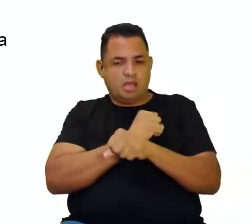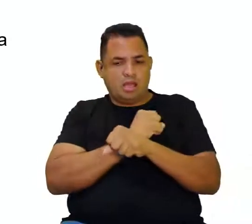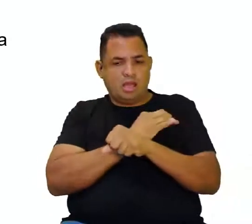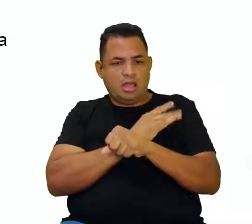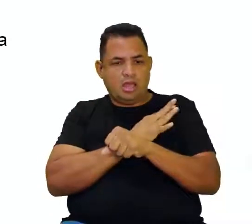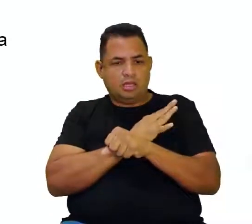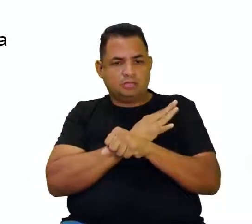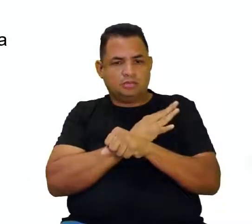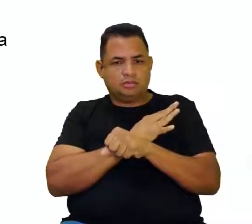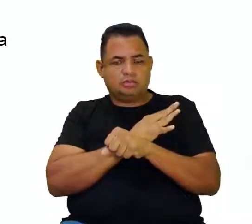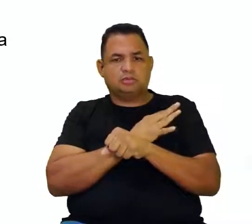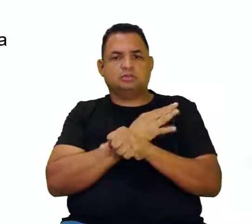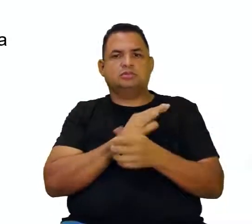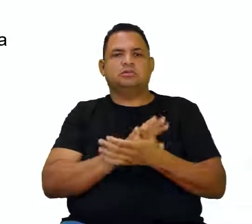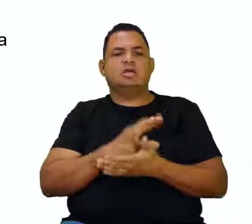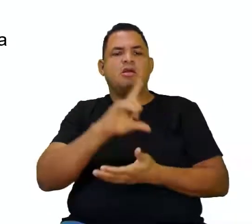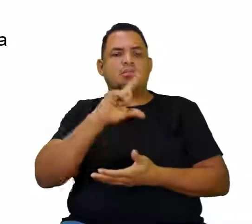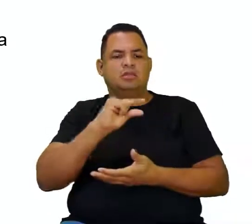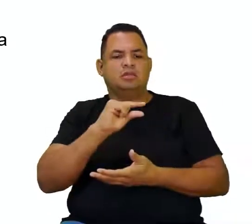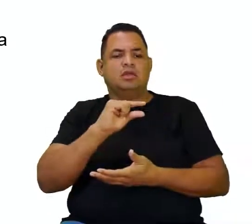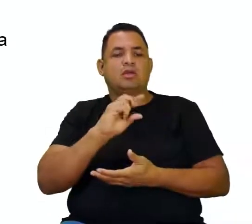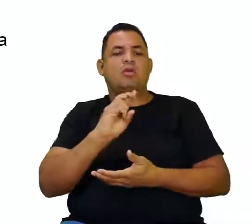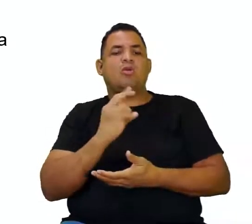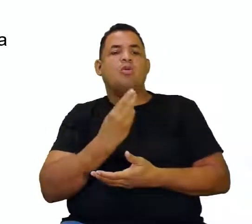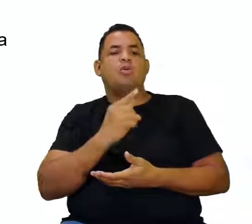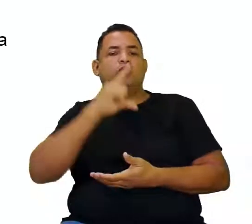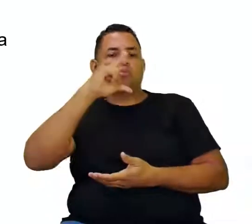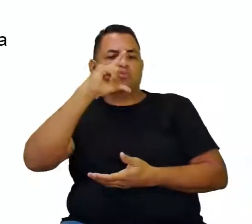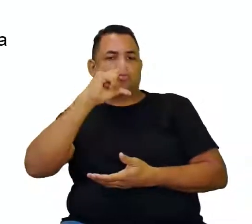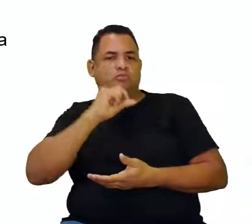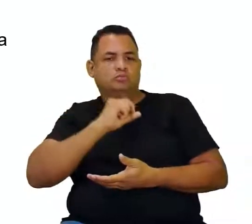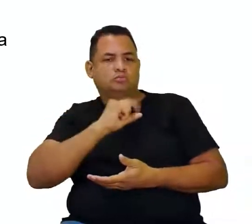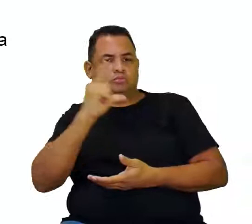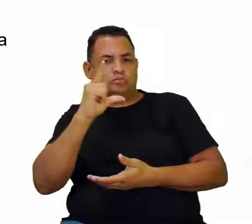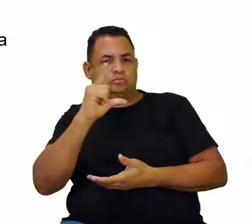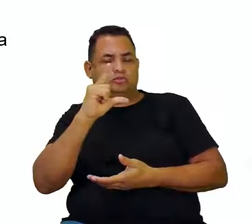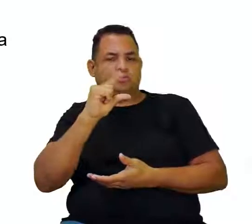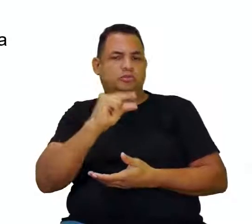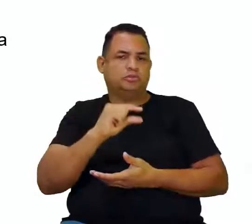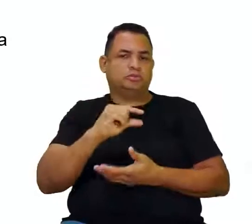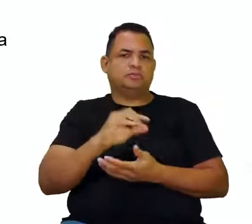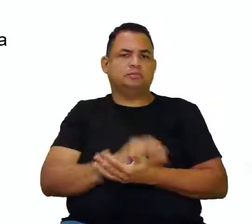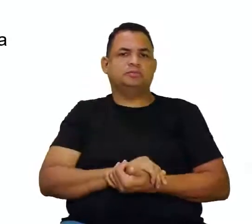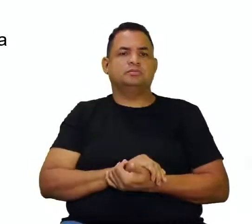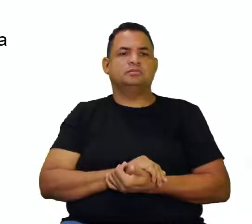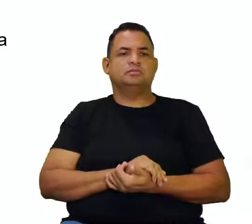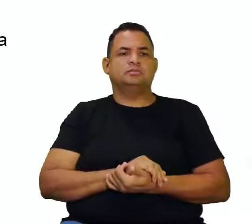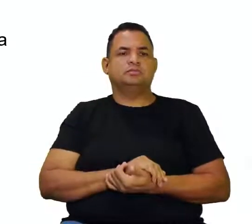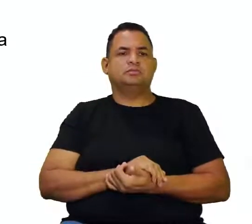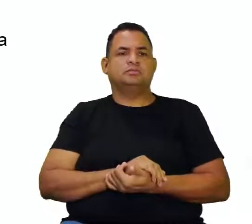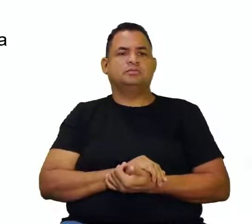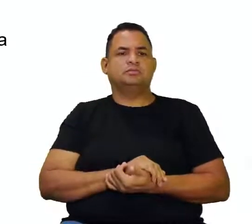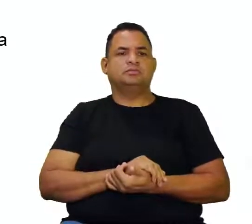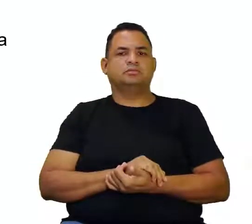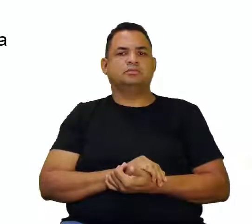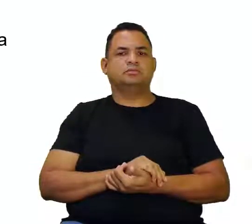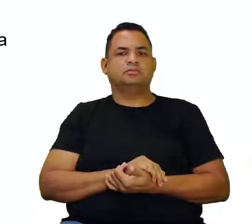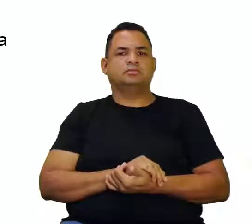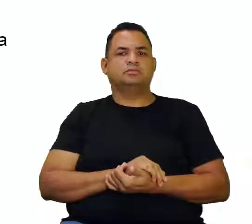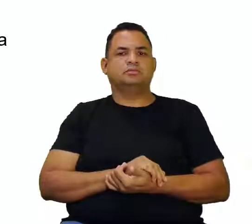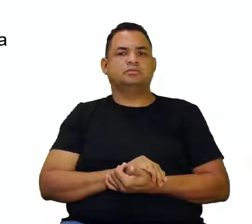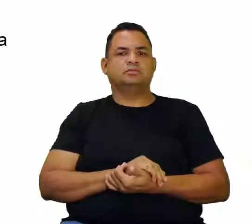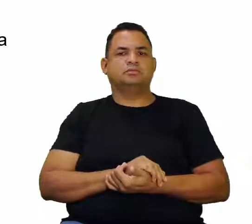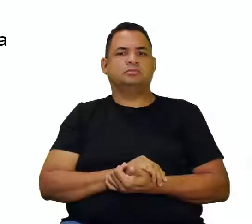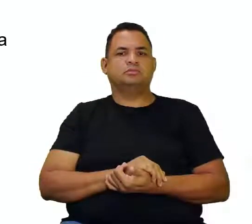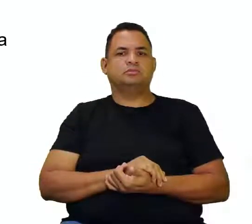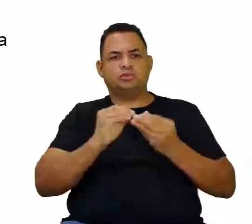o H+ ou diminuir ele? Ele precisa diminuir a presença de H+. Então, todas aquelas alternativas